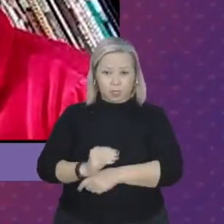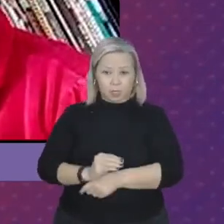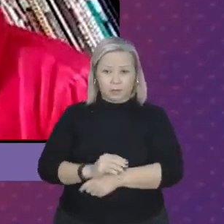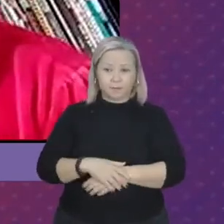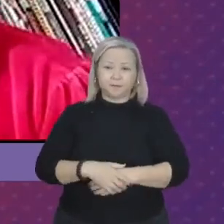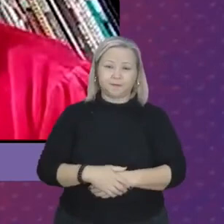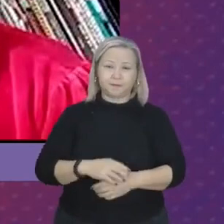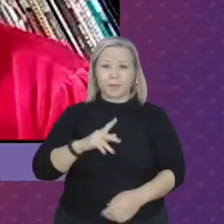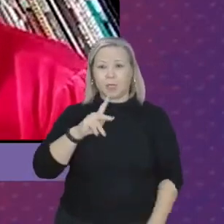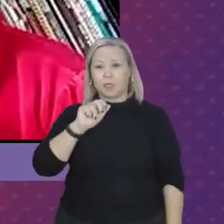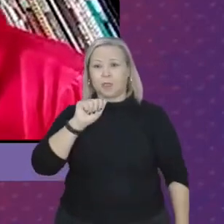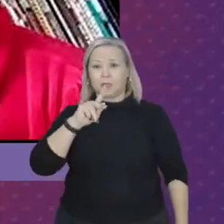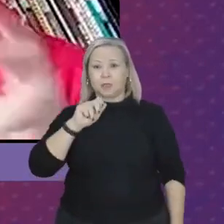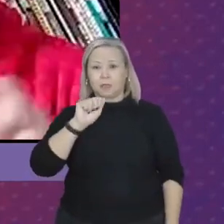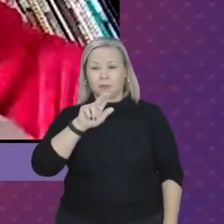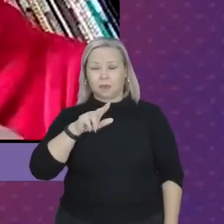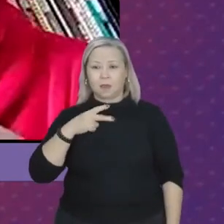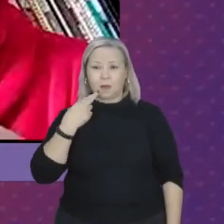Cacau, por favor.